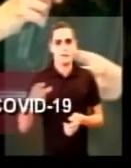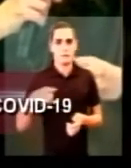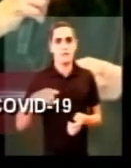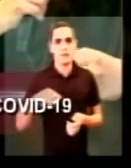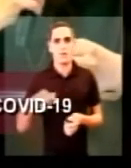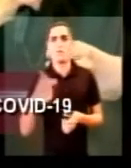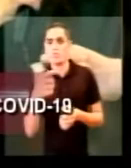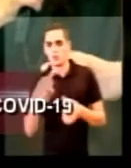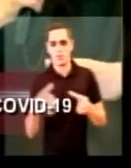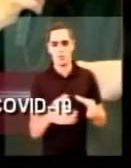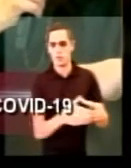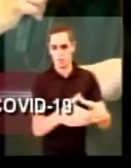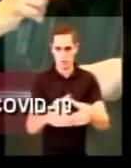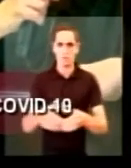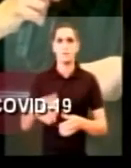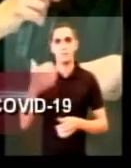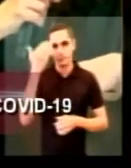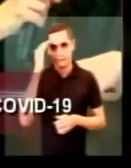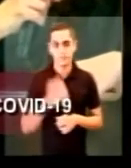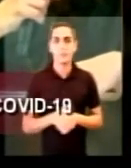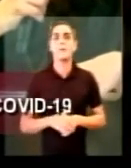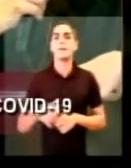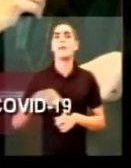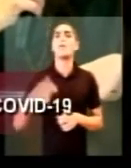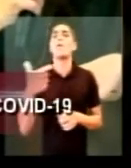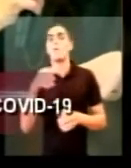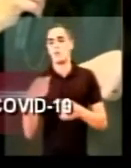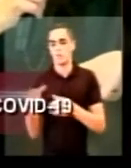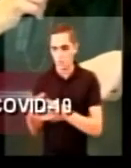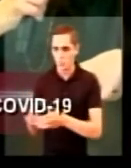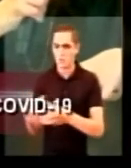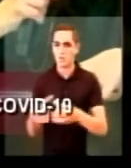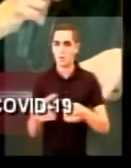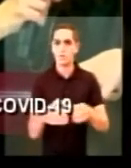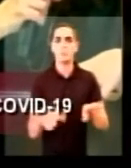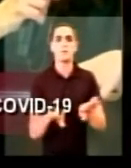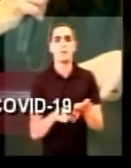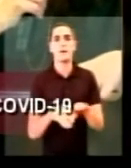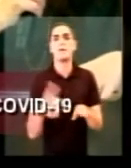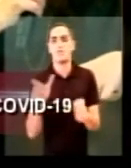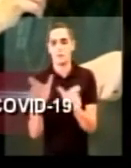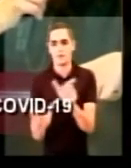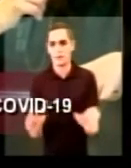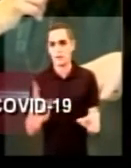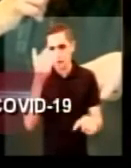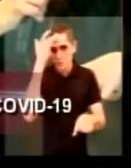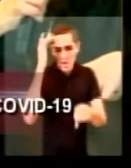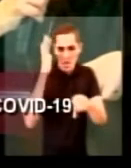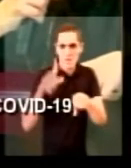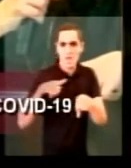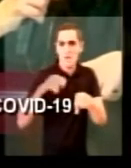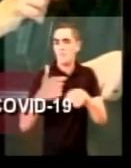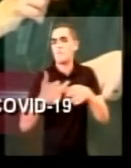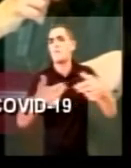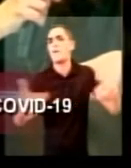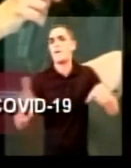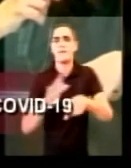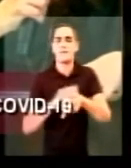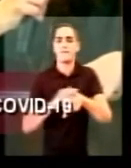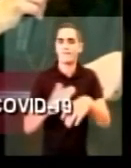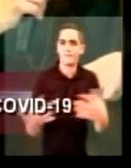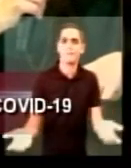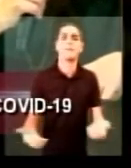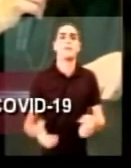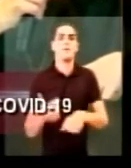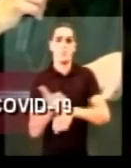prioritários também, como as pessoas que têm comorbidades, profissionais da educação, profissionais das forças de segurança e